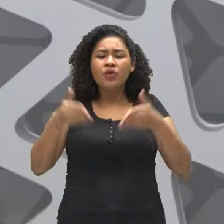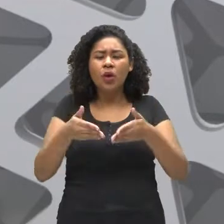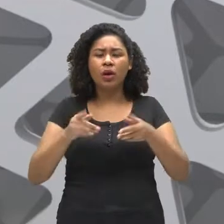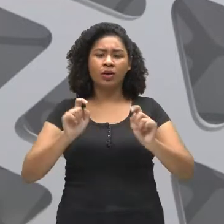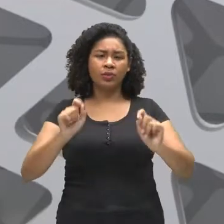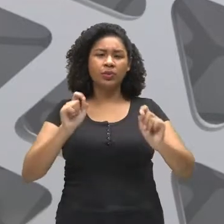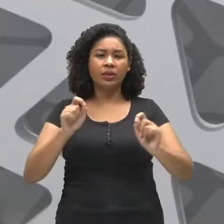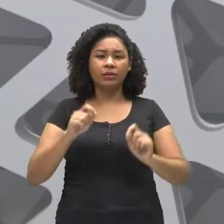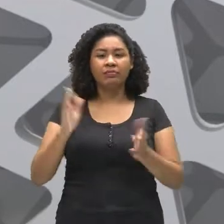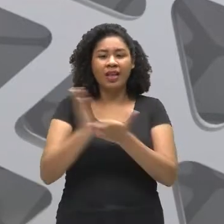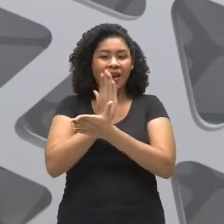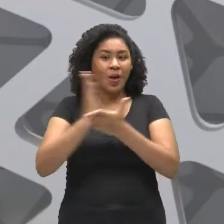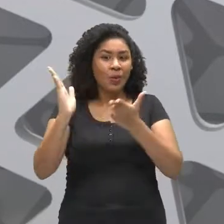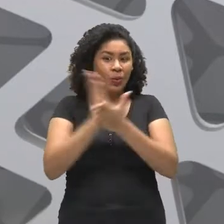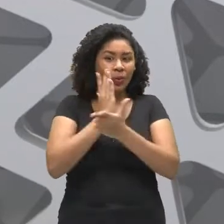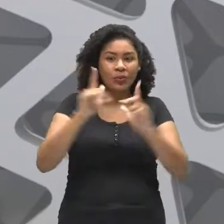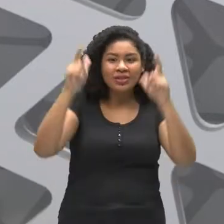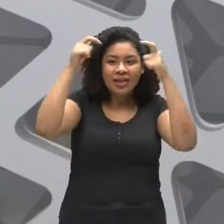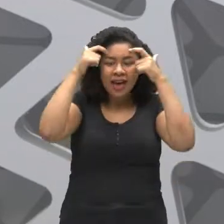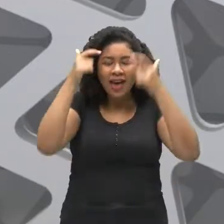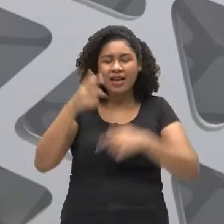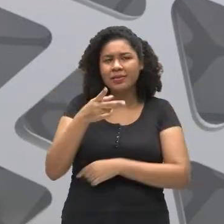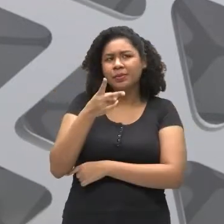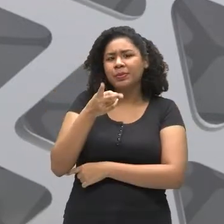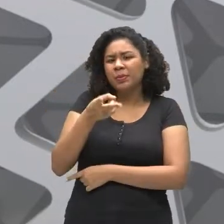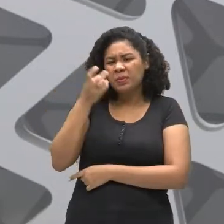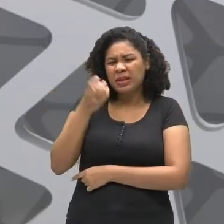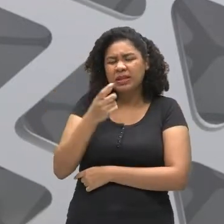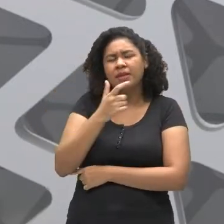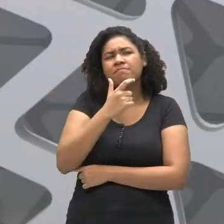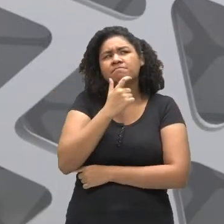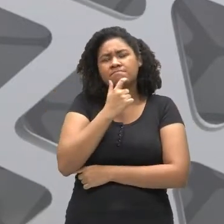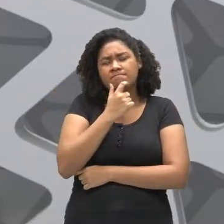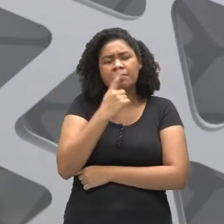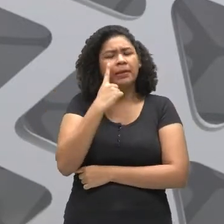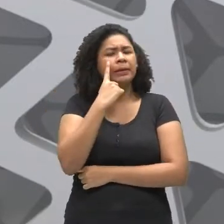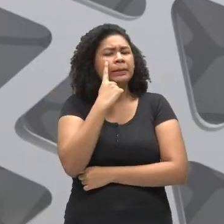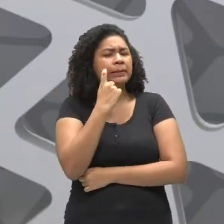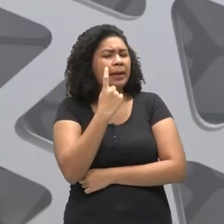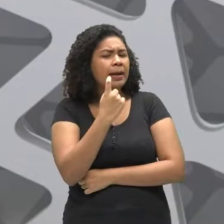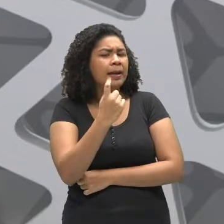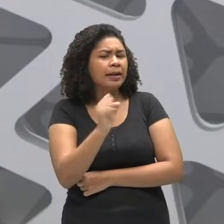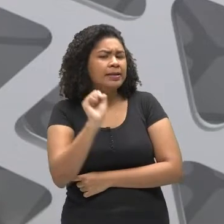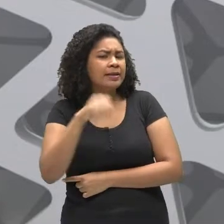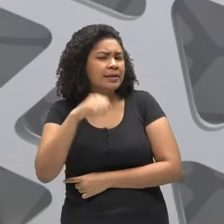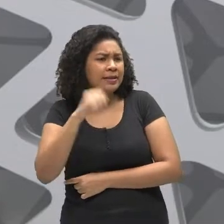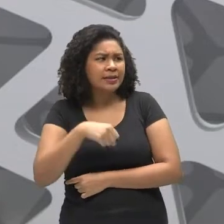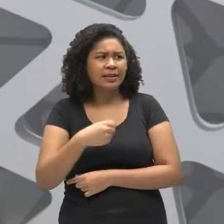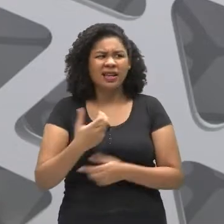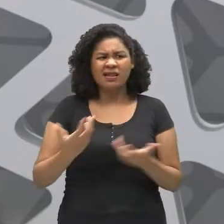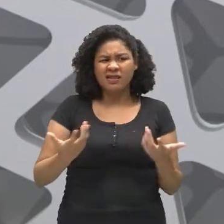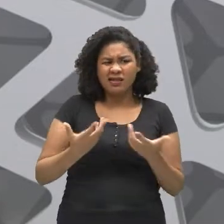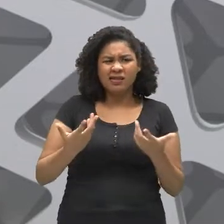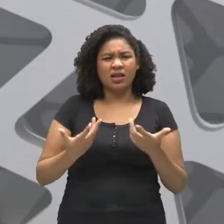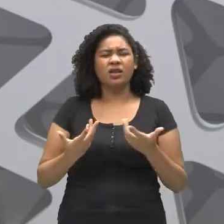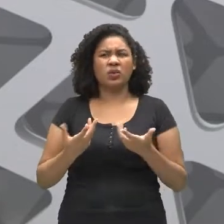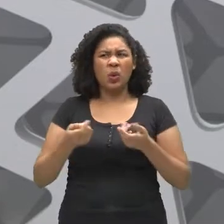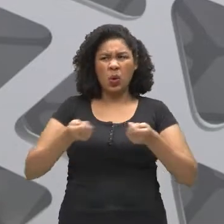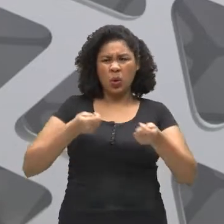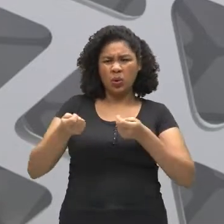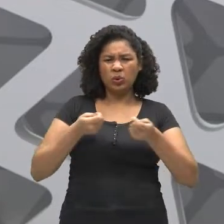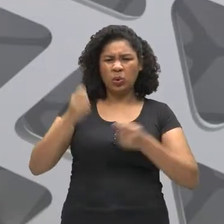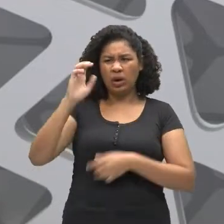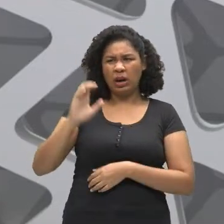isso interessante. É interessante para esses reis que eles também saiam um pouquinho ali do domínio da Igreja